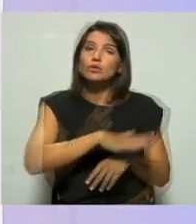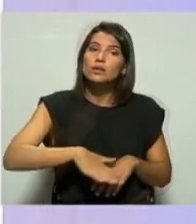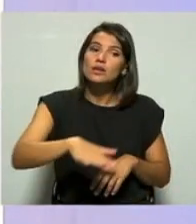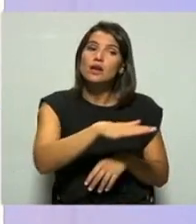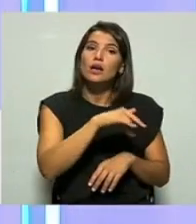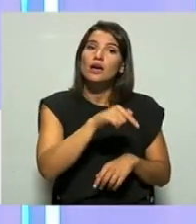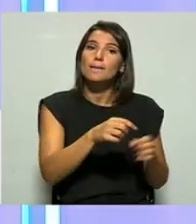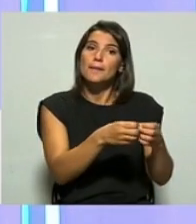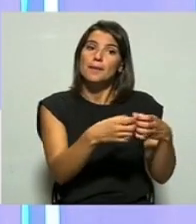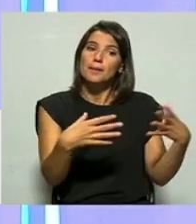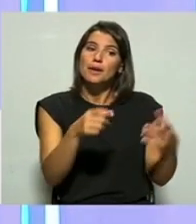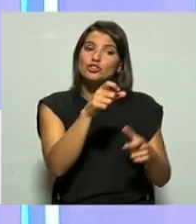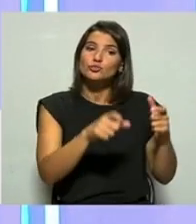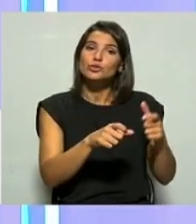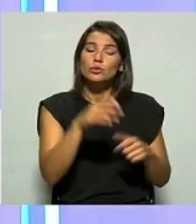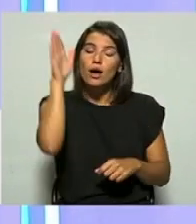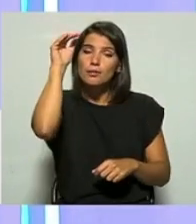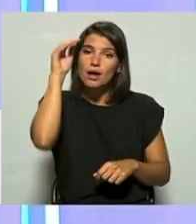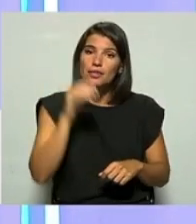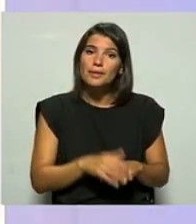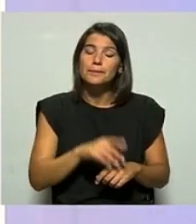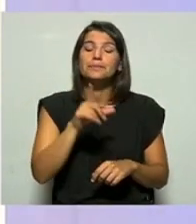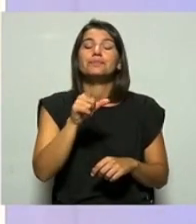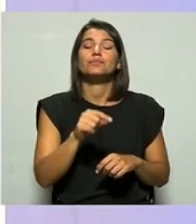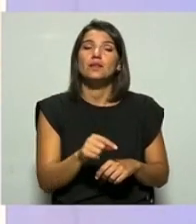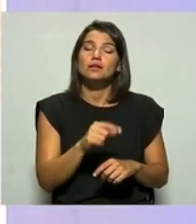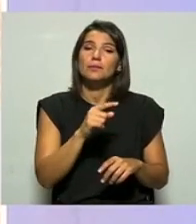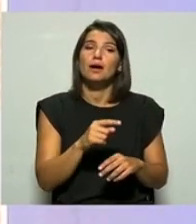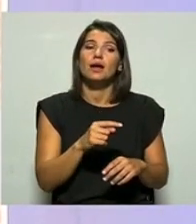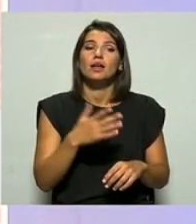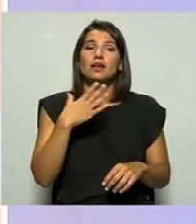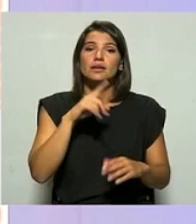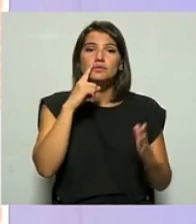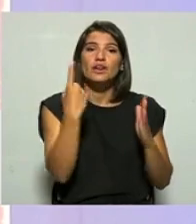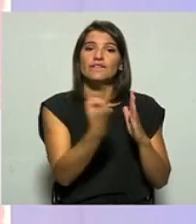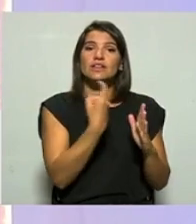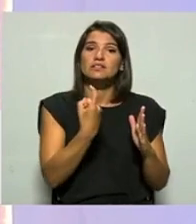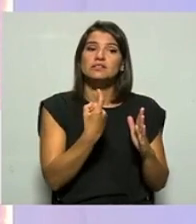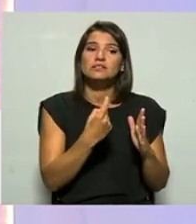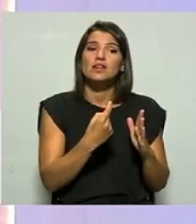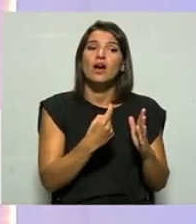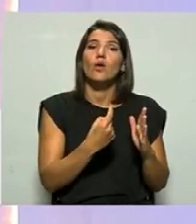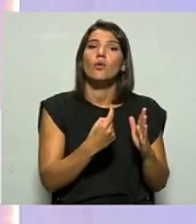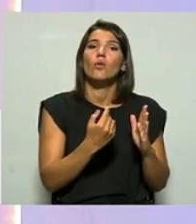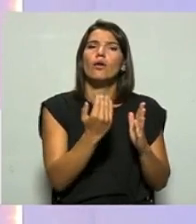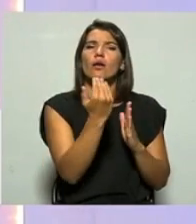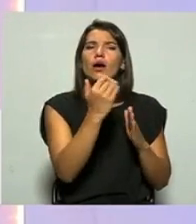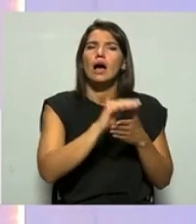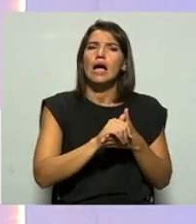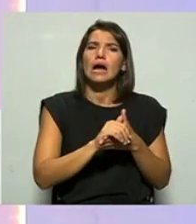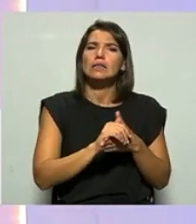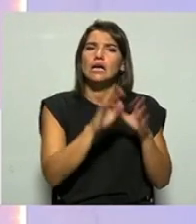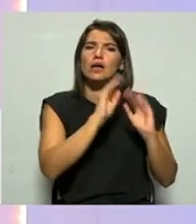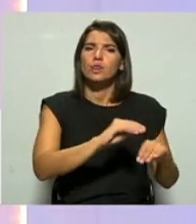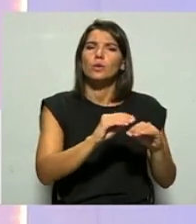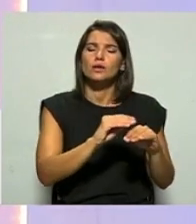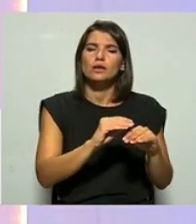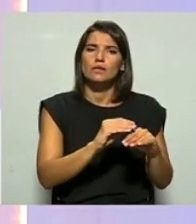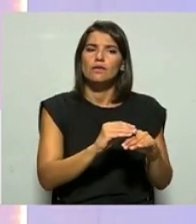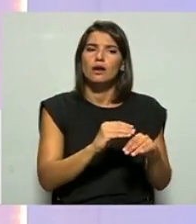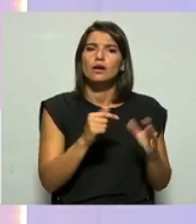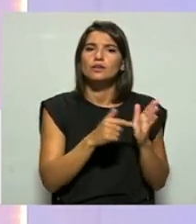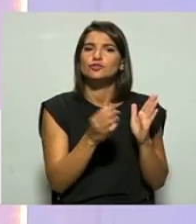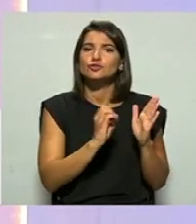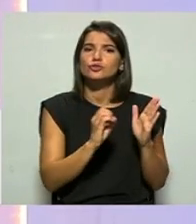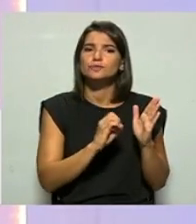ou mais filhos e a parte essa medida também defendemos a uma revisão a carta educativa e acrescentar a carta educativa se vai contato Amado